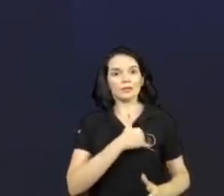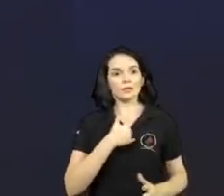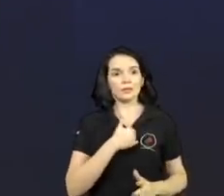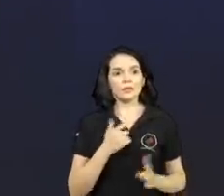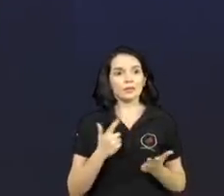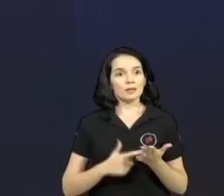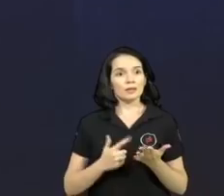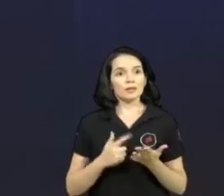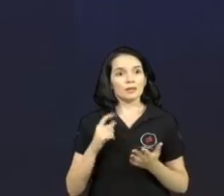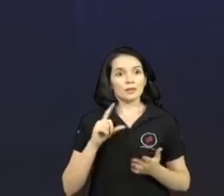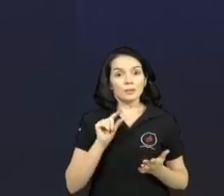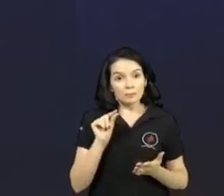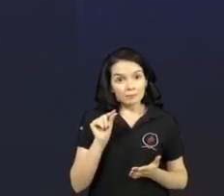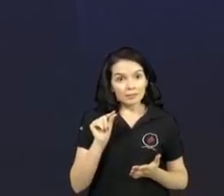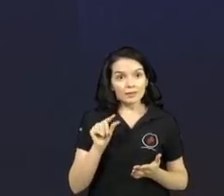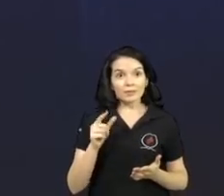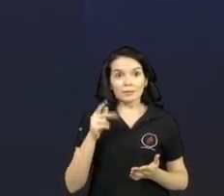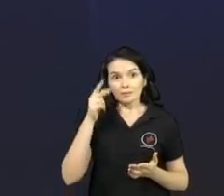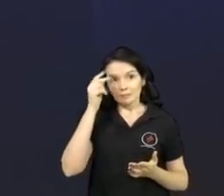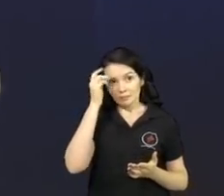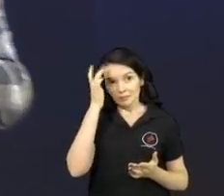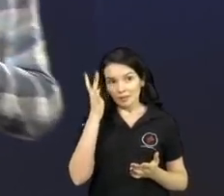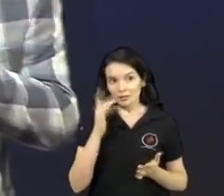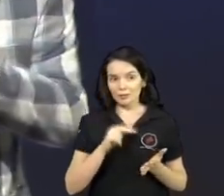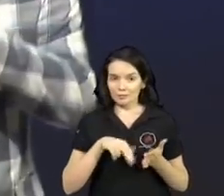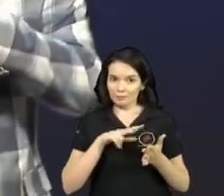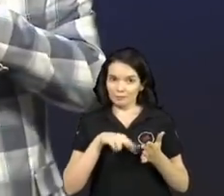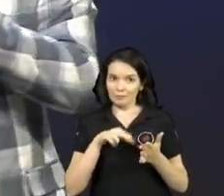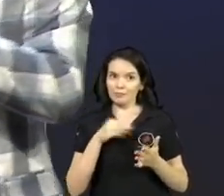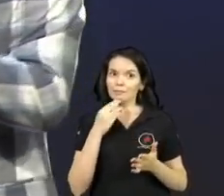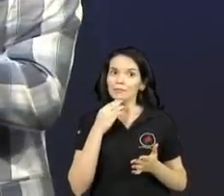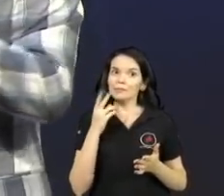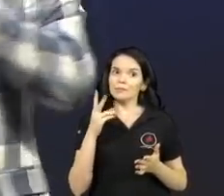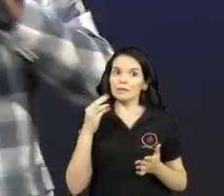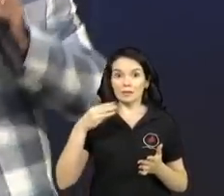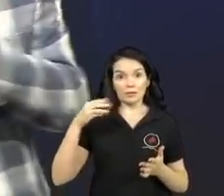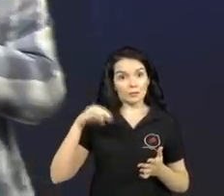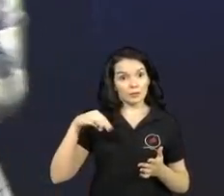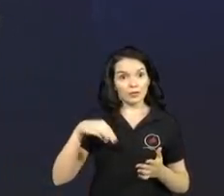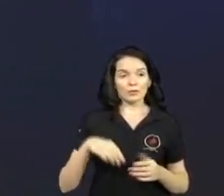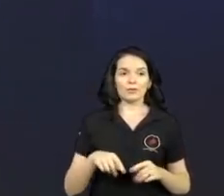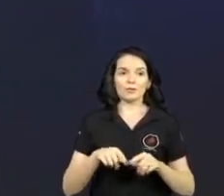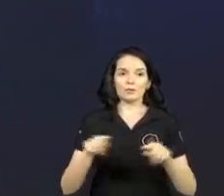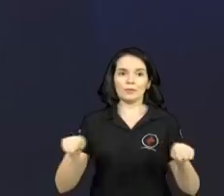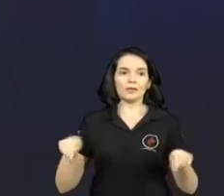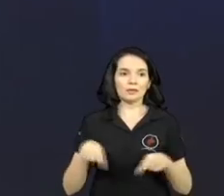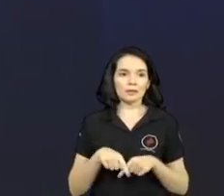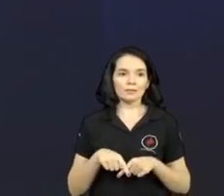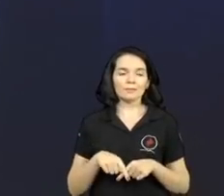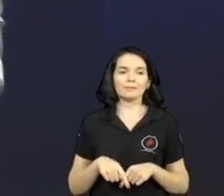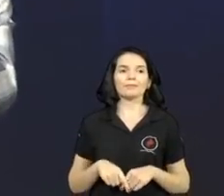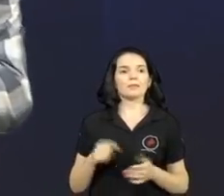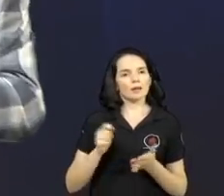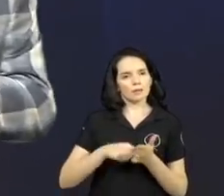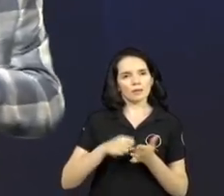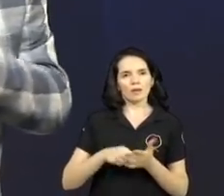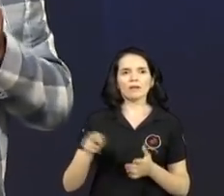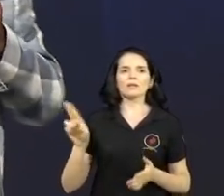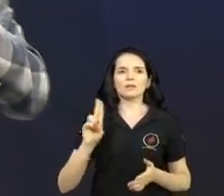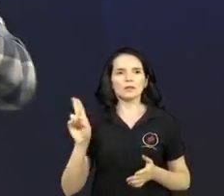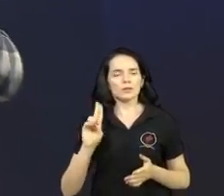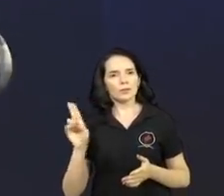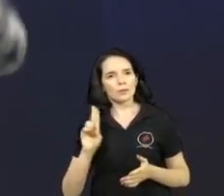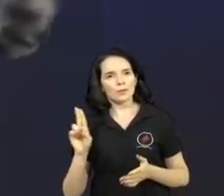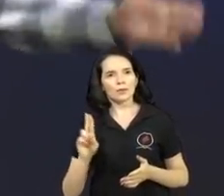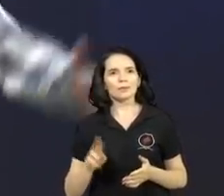para você ler, para te abençoar. Eu vou pedir a você 3 minutinhos numa sala que o pessoal vai te conduzir, anota teu nome para interagir